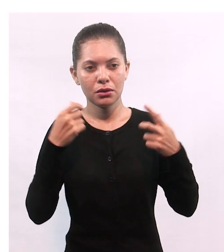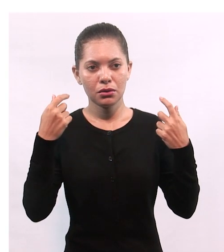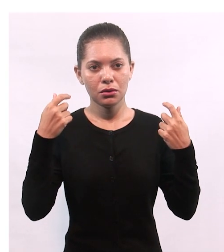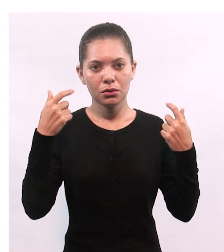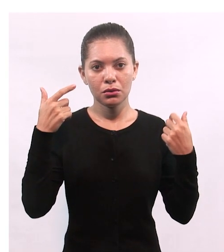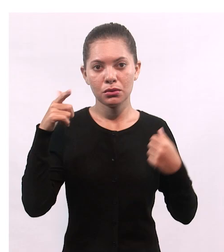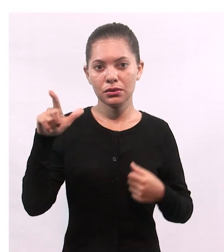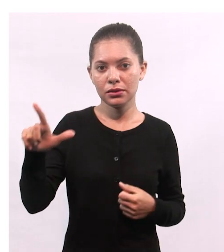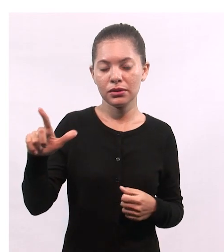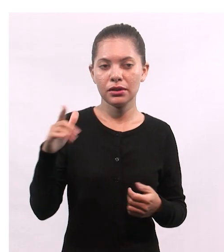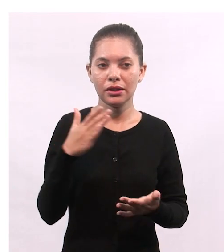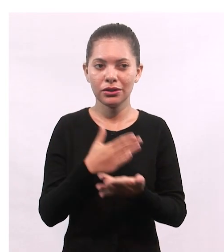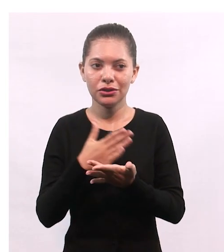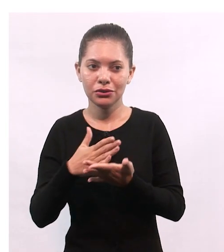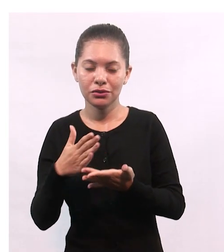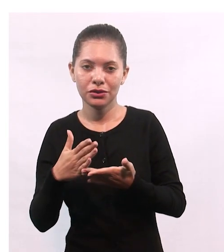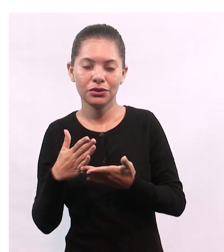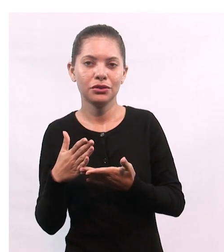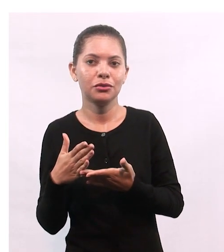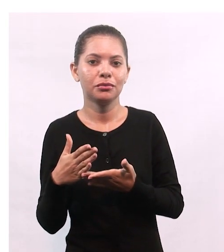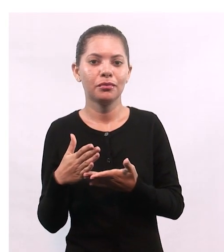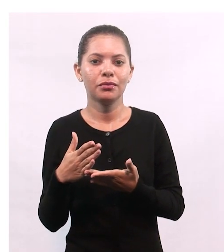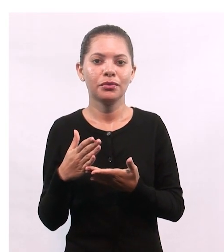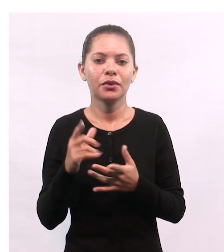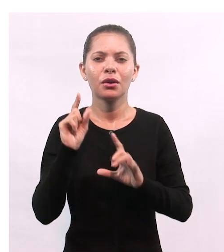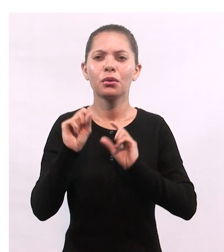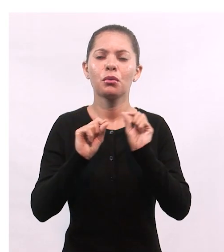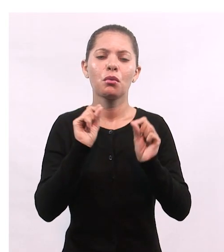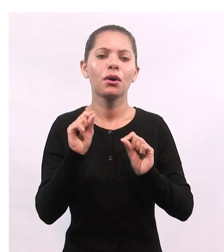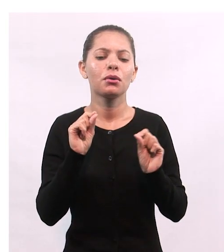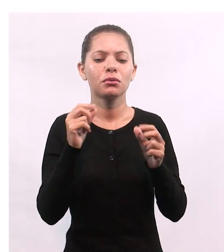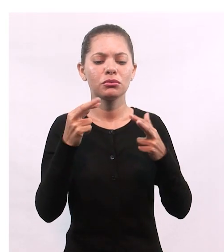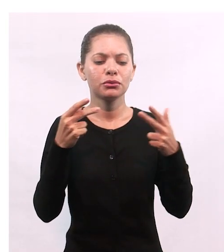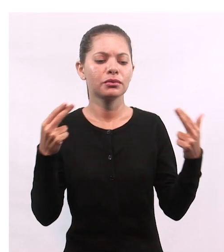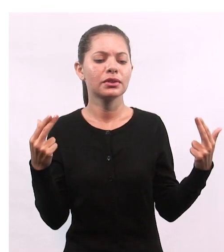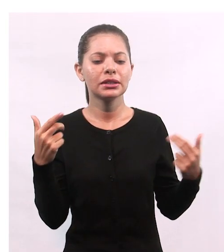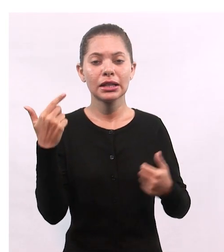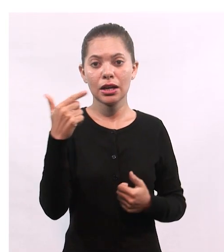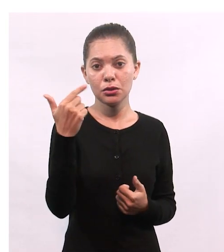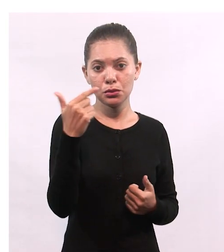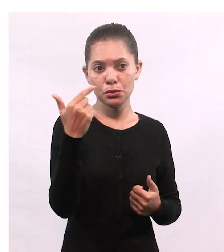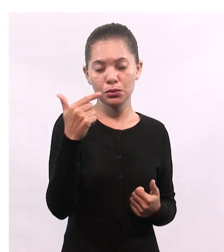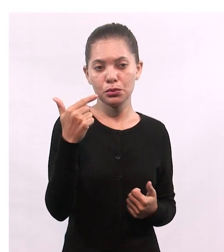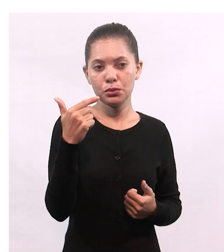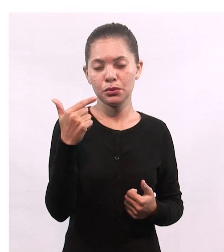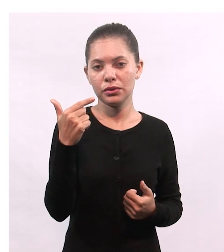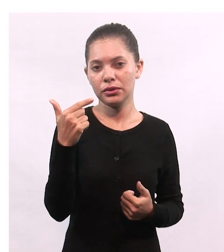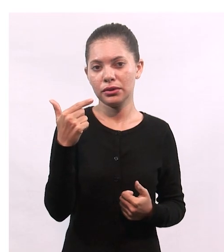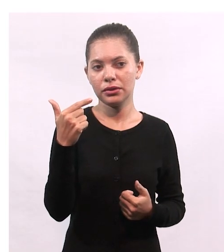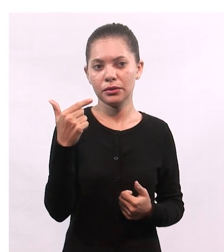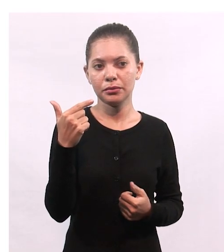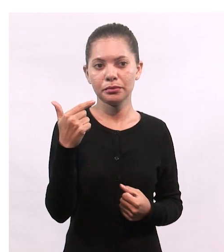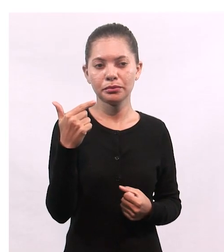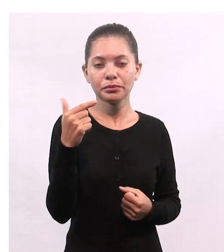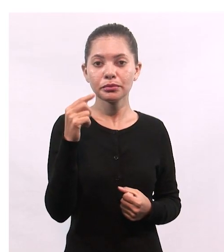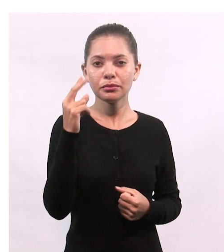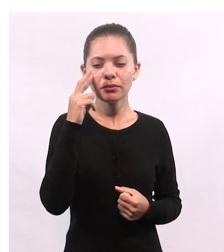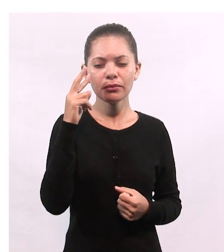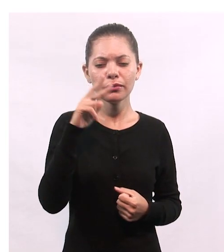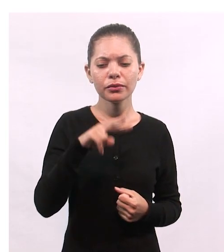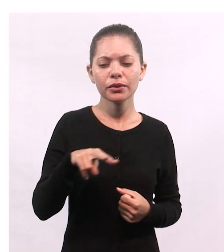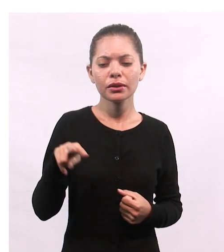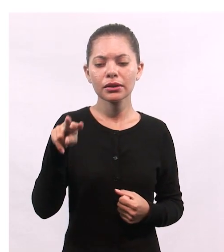em poligonais e não poligonais. Mas qual que é a diferença das duas figuras planas? Se a